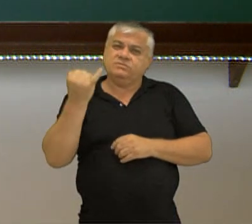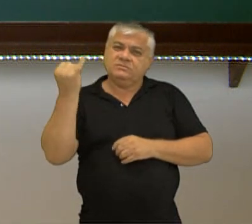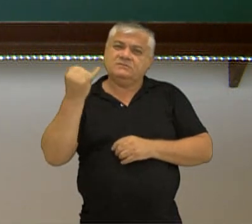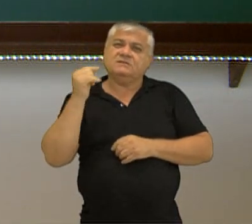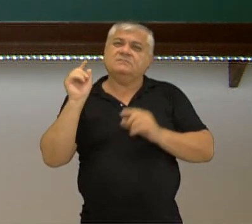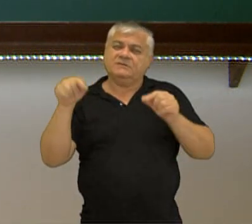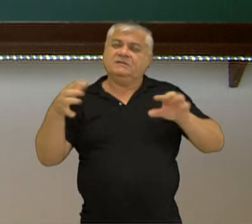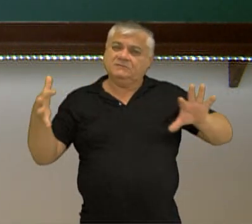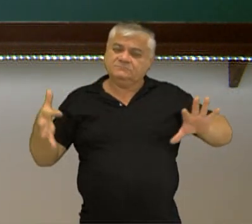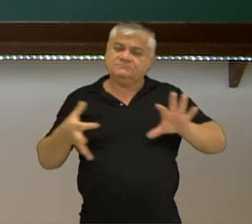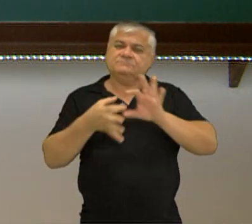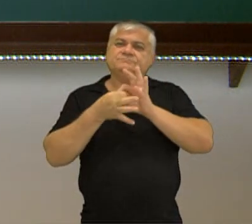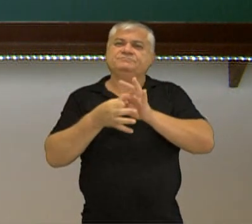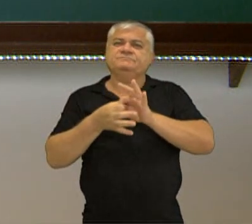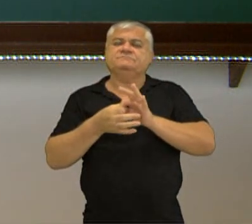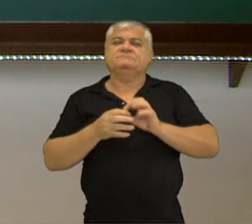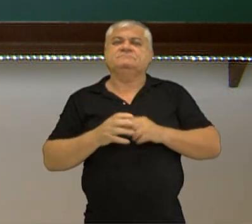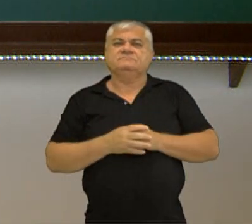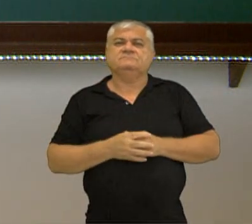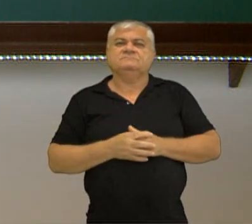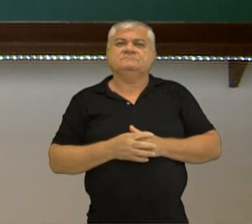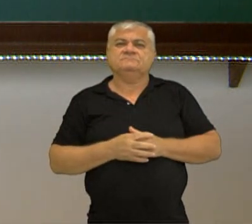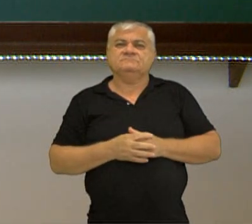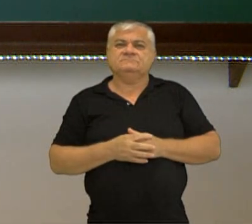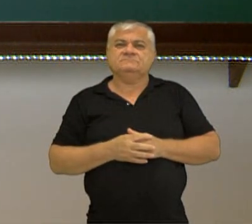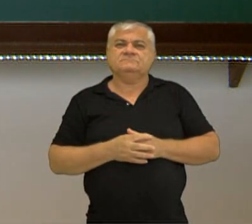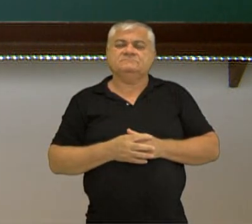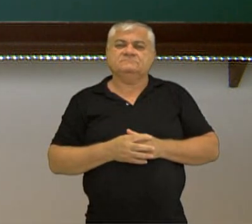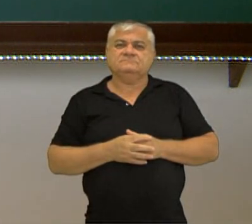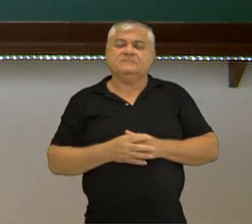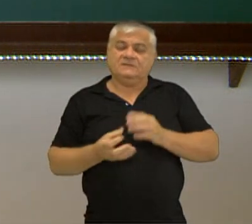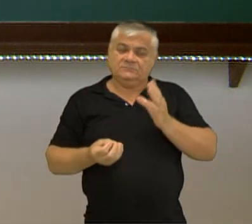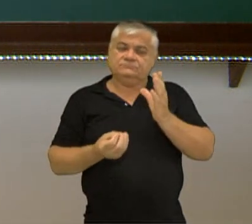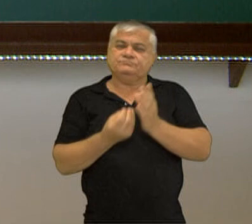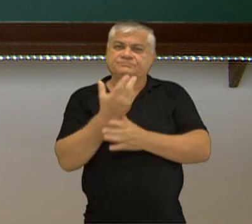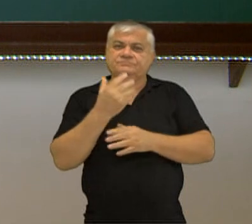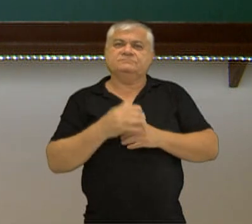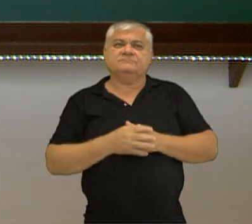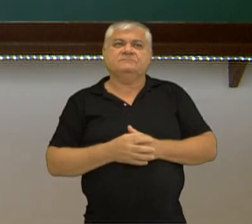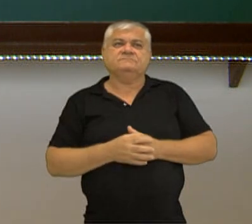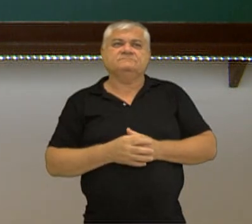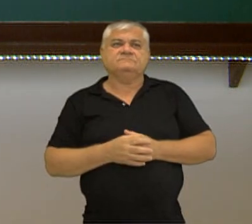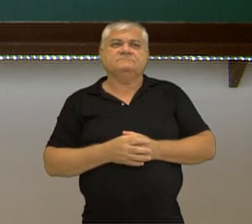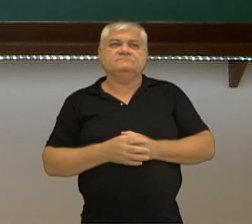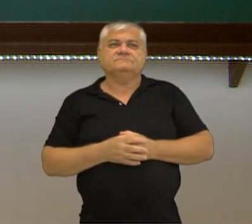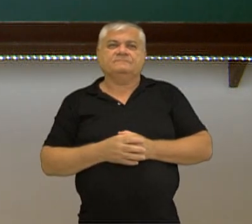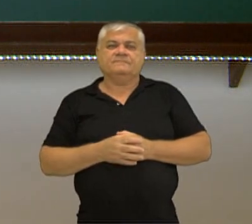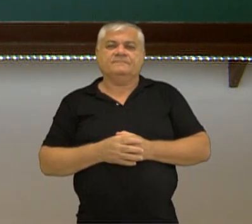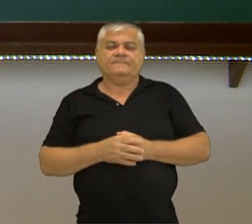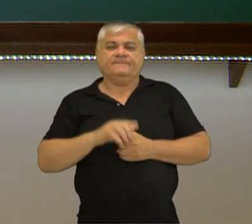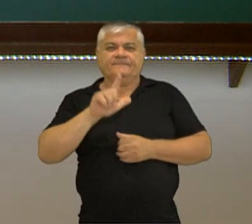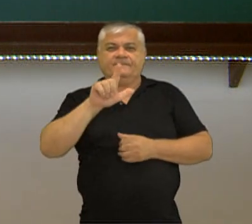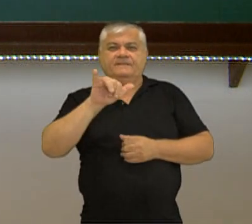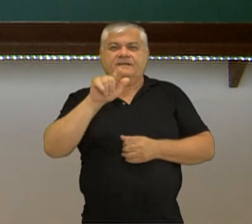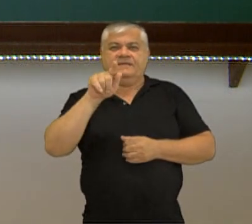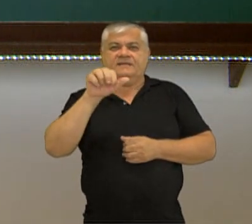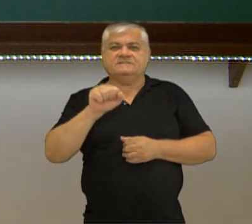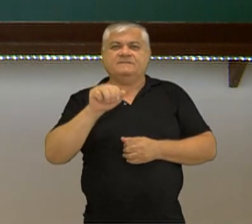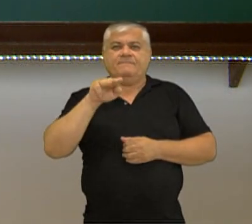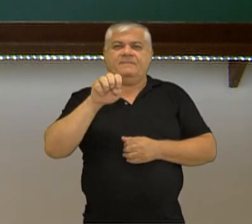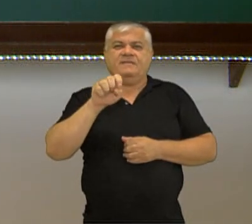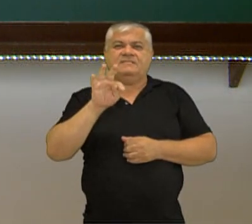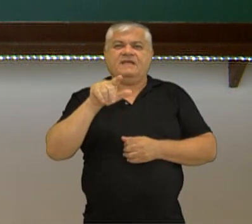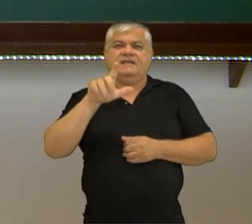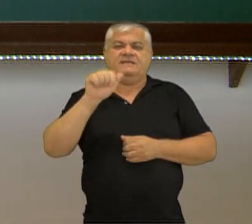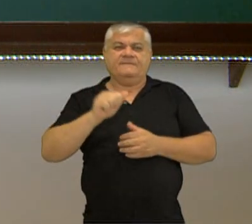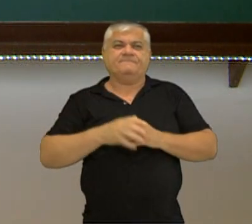que eles formem esse emaranhado e deem origem a isso que eu acabei de falar, as ligas metálicas. Olha lá, ó.